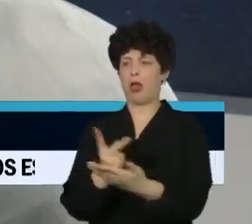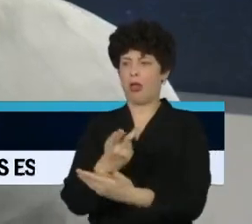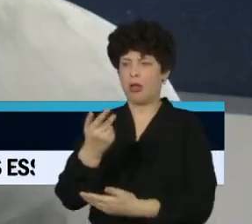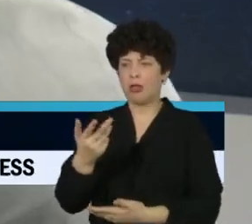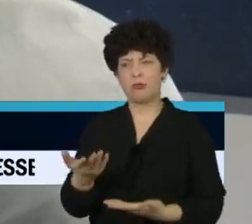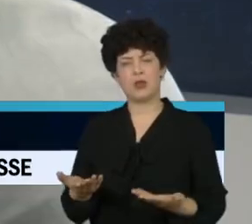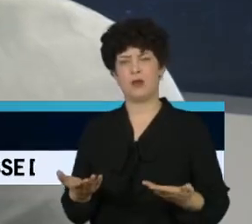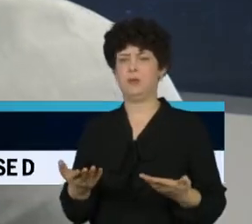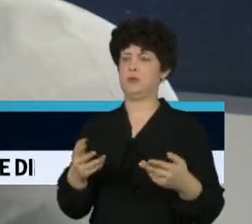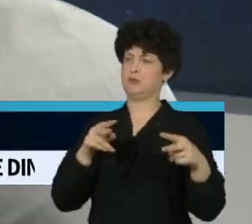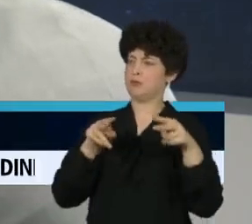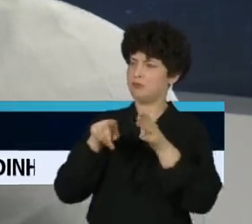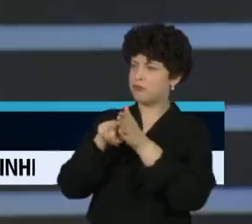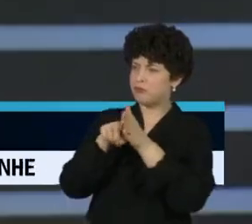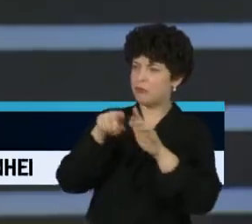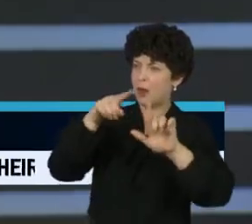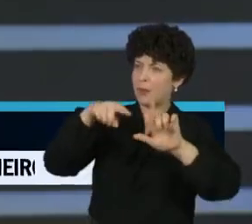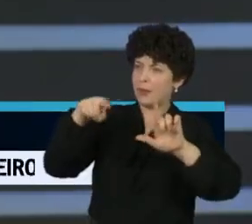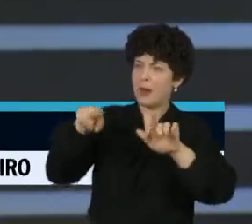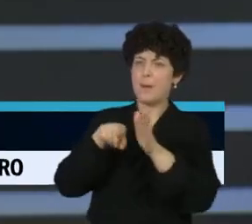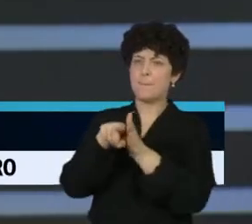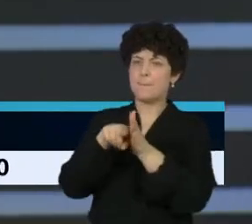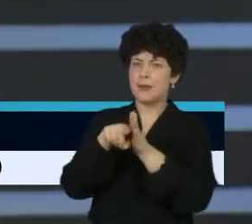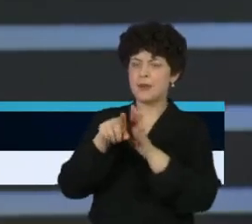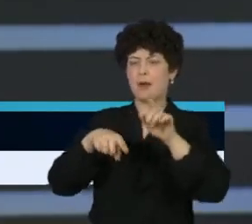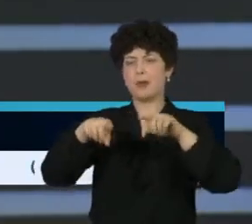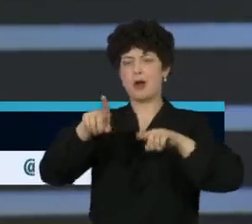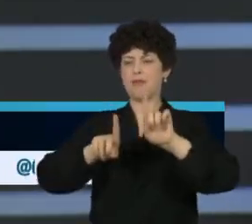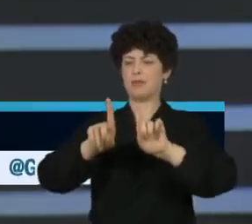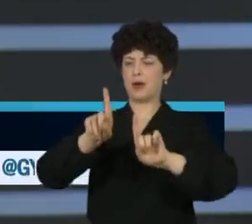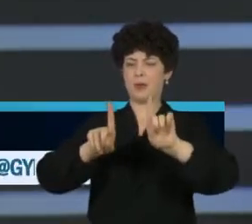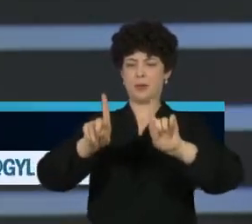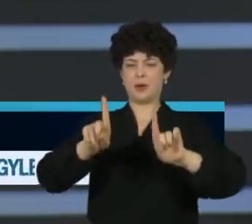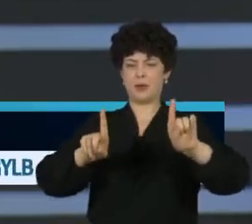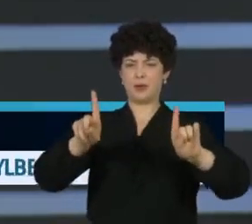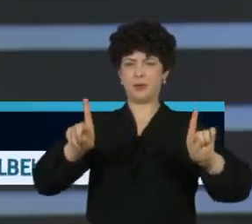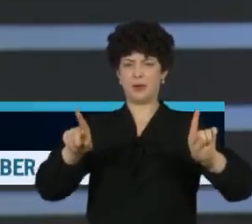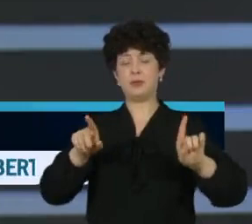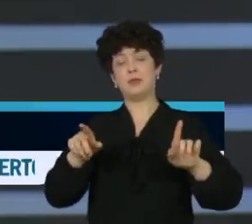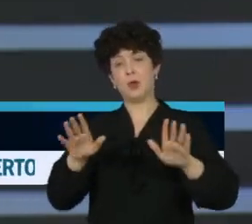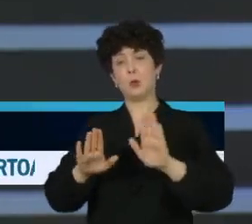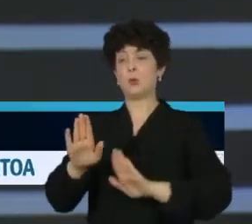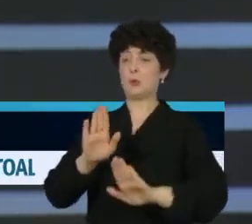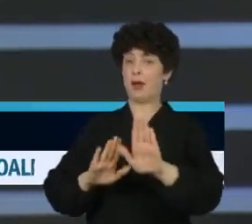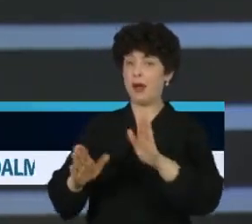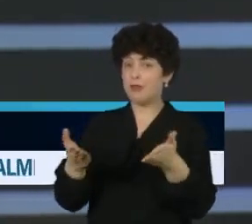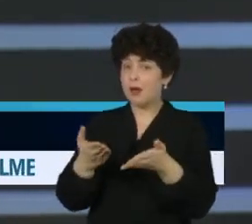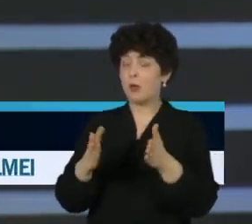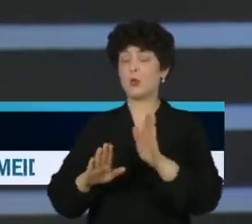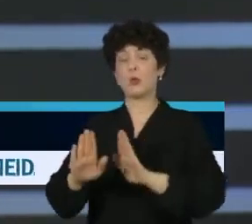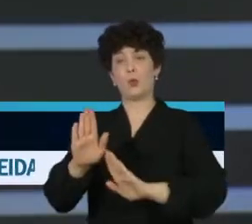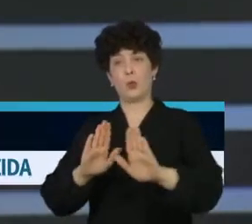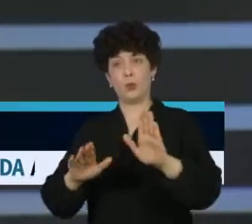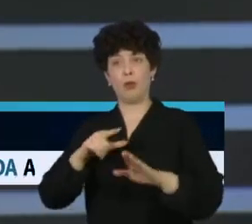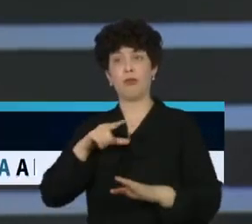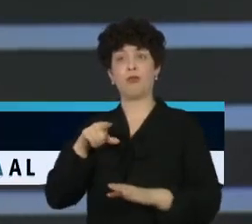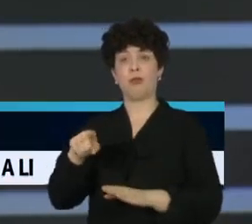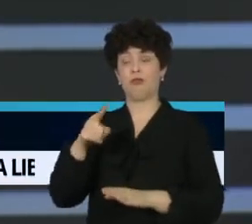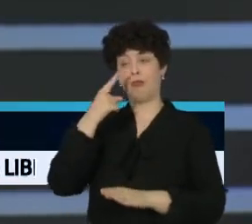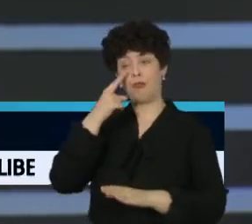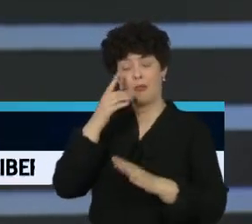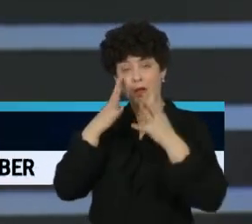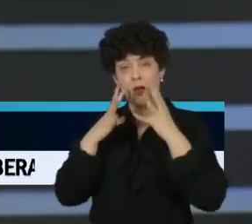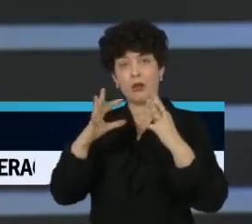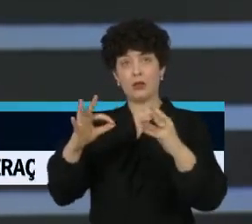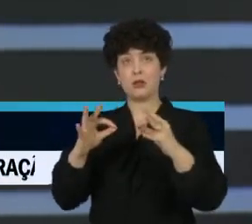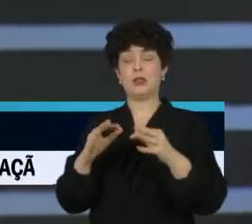está olhando as pesquisas, mesmo com as variações que tem, precisa tomar cuidado, né? Agora eu acho que tem que tomar um certo cuidado para ver o que fala.